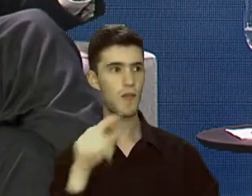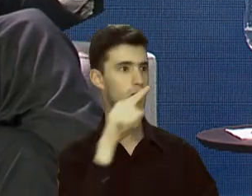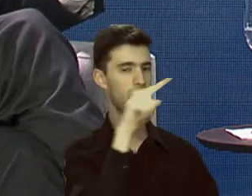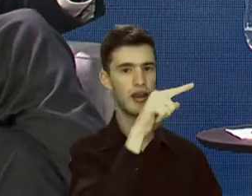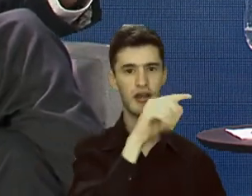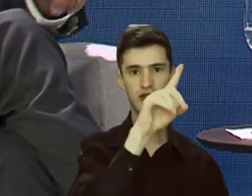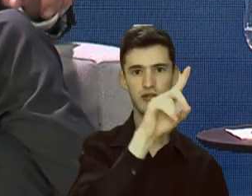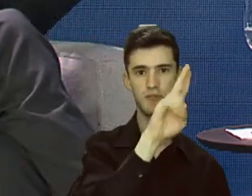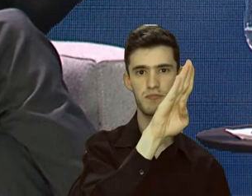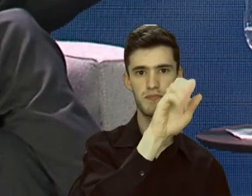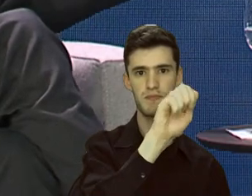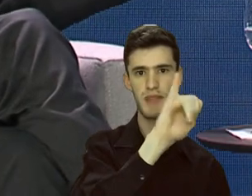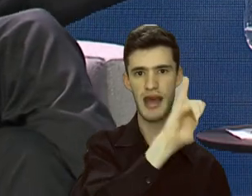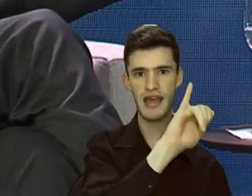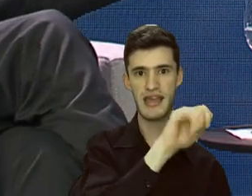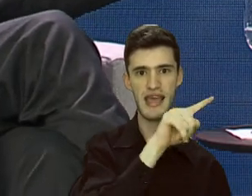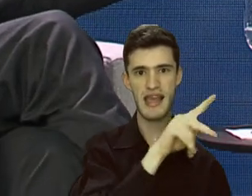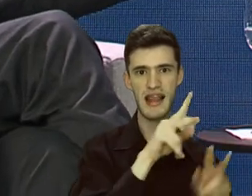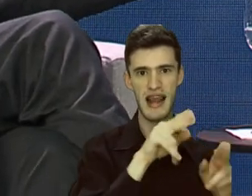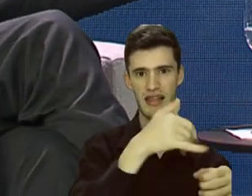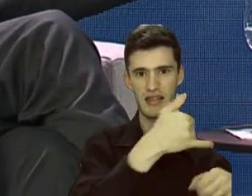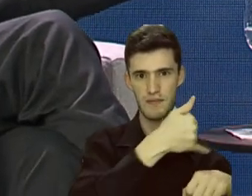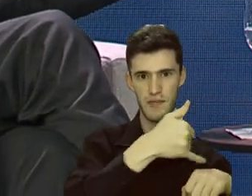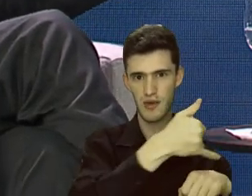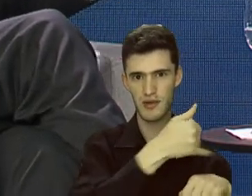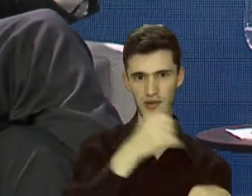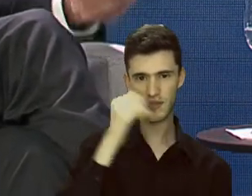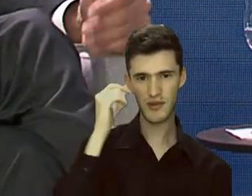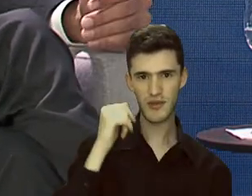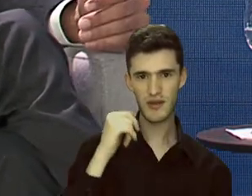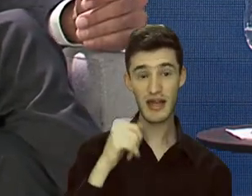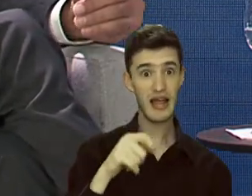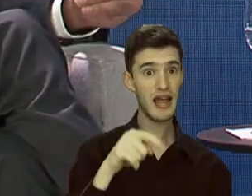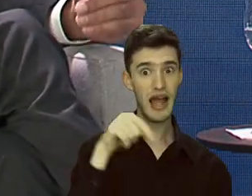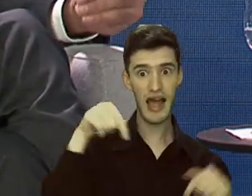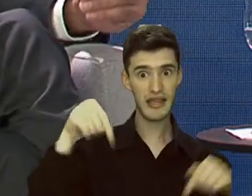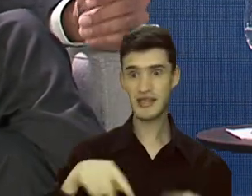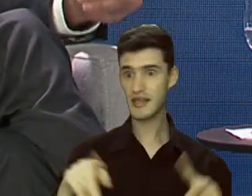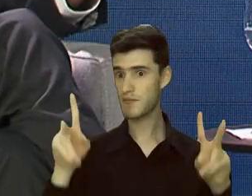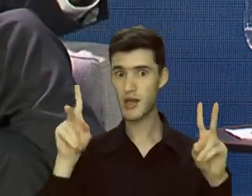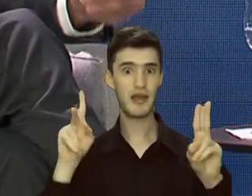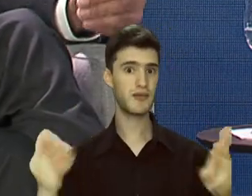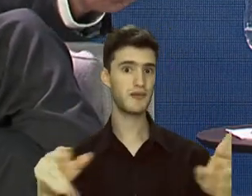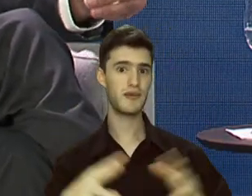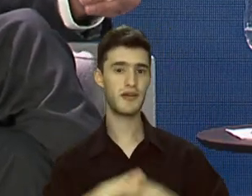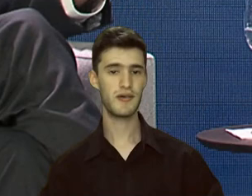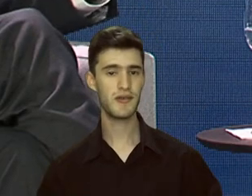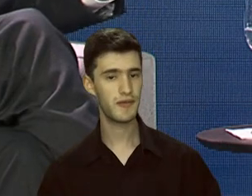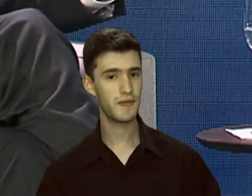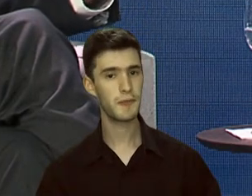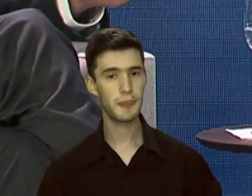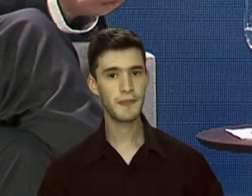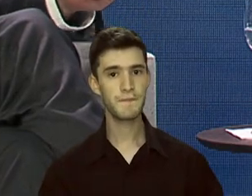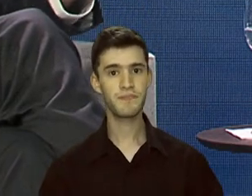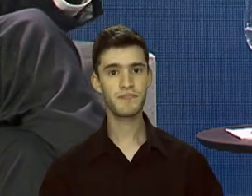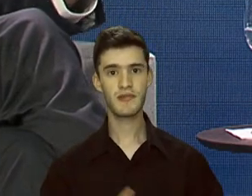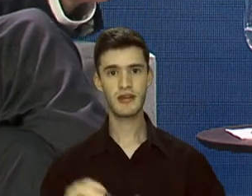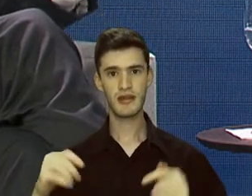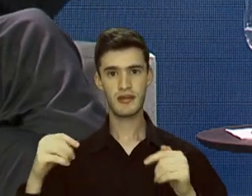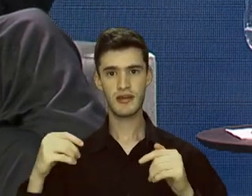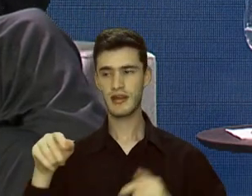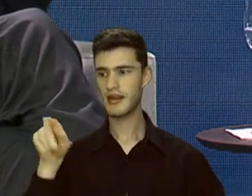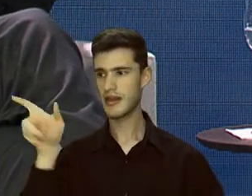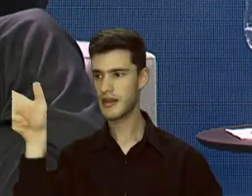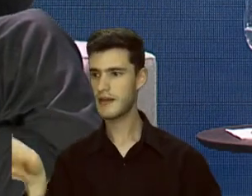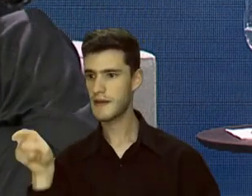pouca dúvida que isso vai acontecer inclusive casando com a agenda do governo que ganhou agora né a gente vê que uma das coisas tem sido muito declarado pela missa Silva é